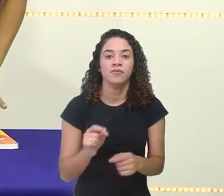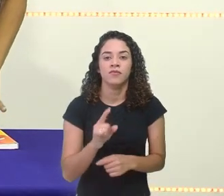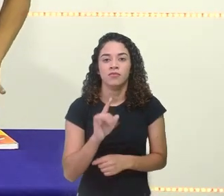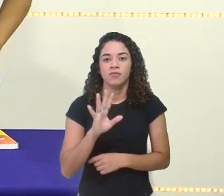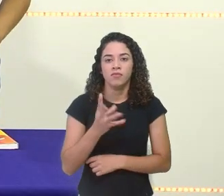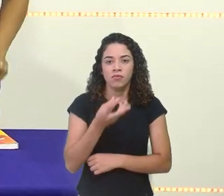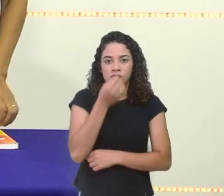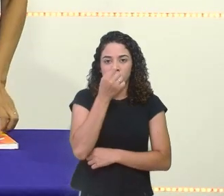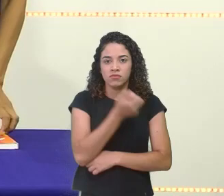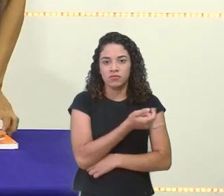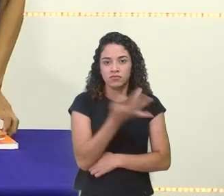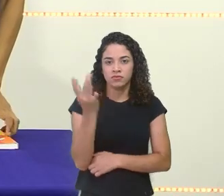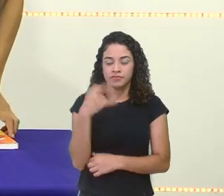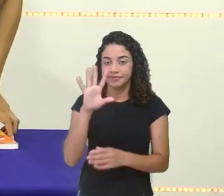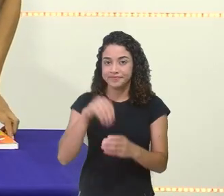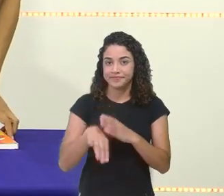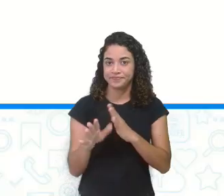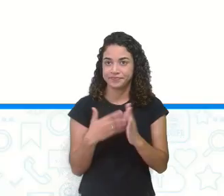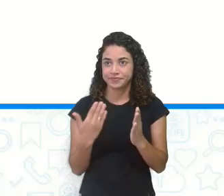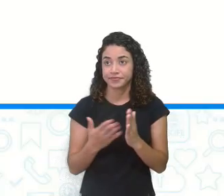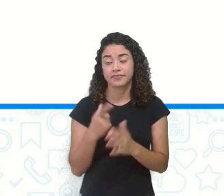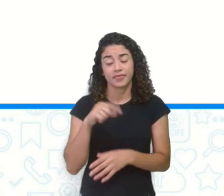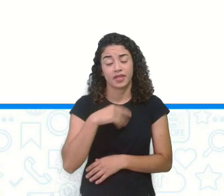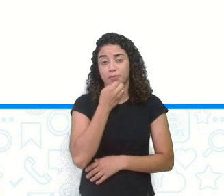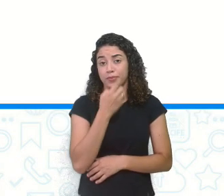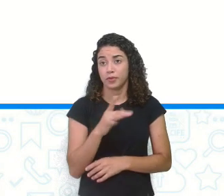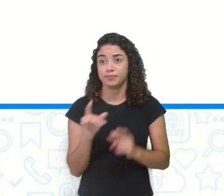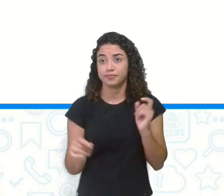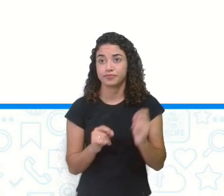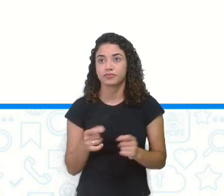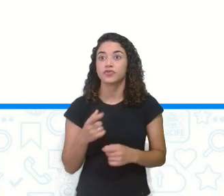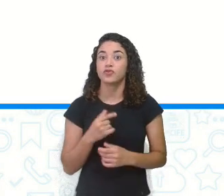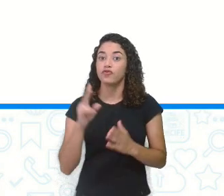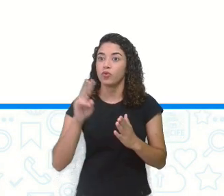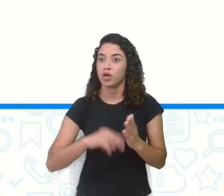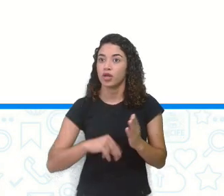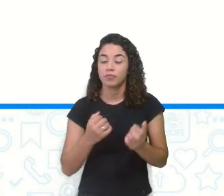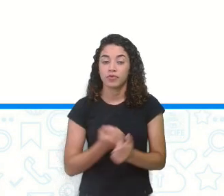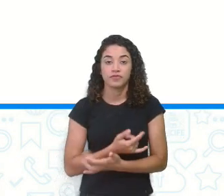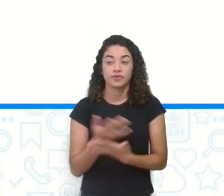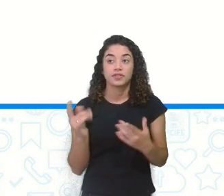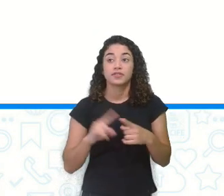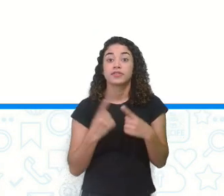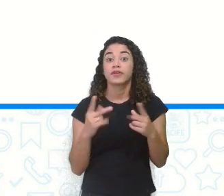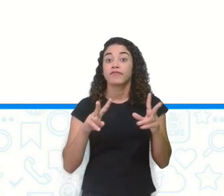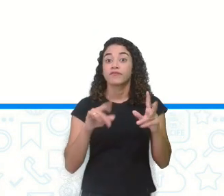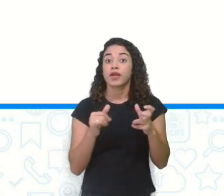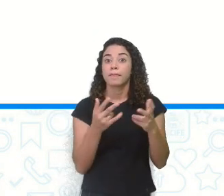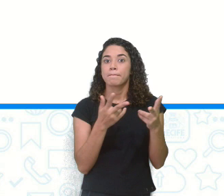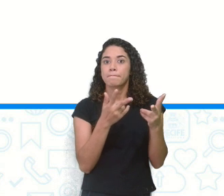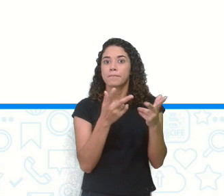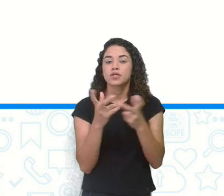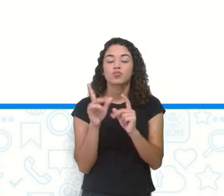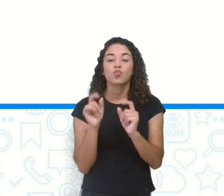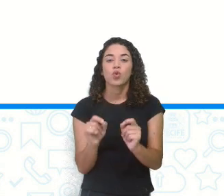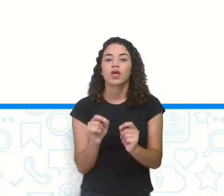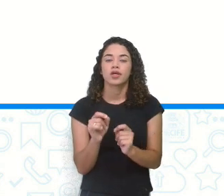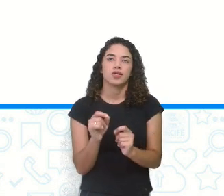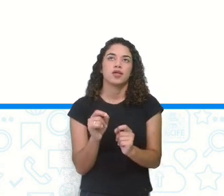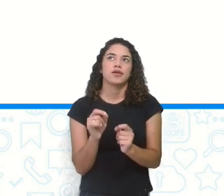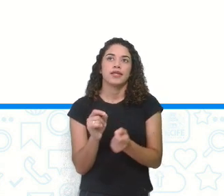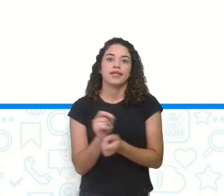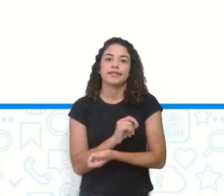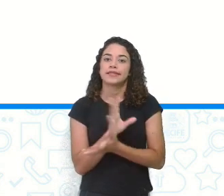Endoideceu, que está nesse livrinho aqui. O legal, crianças, é que eu vou ler para vocês e vocês vão observar cada detalhe,